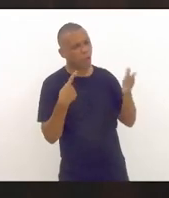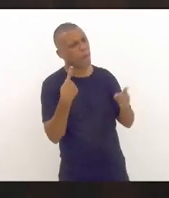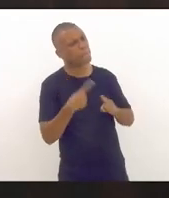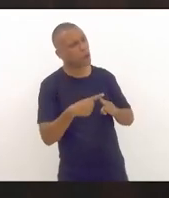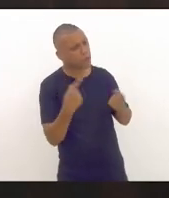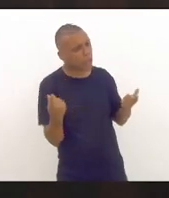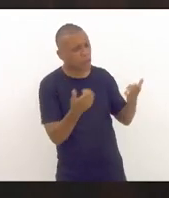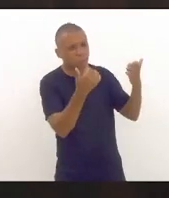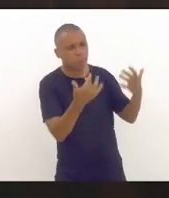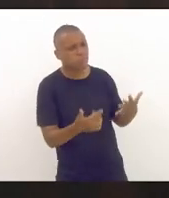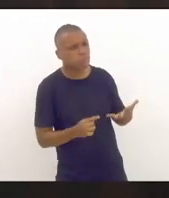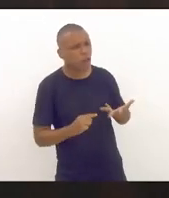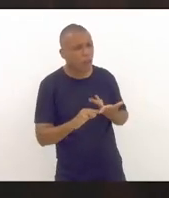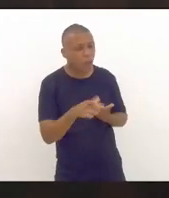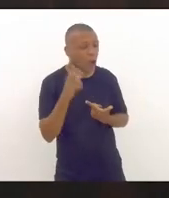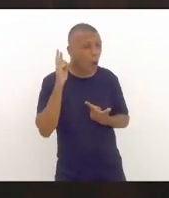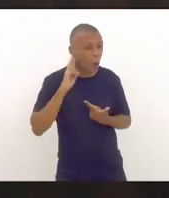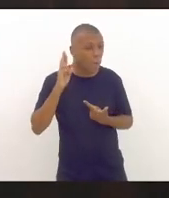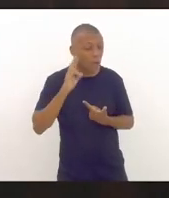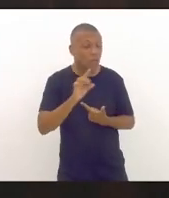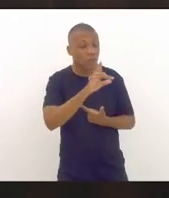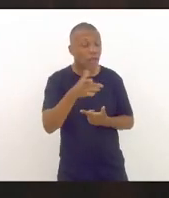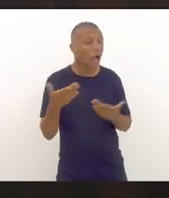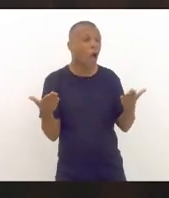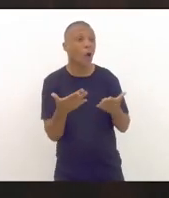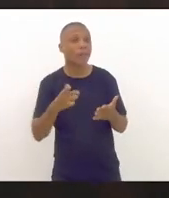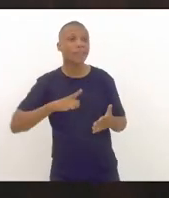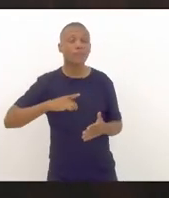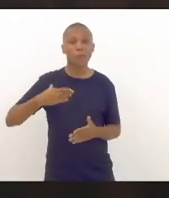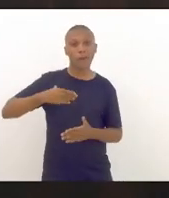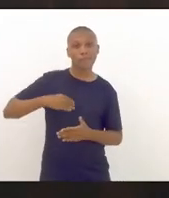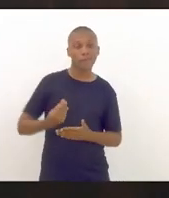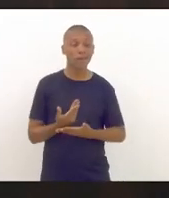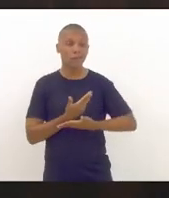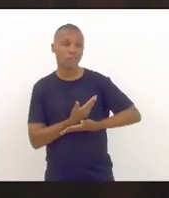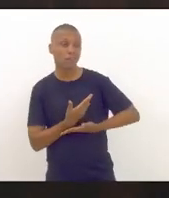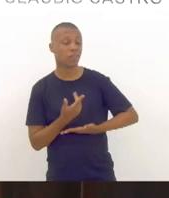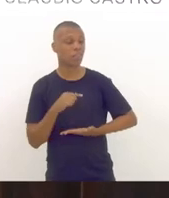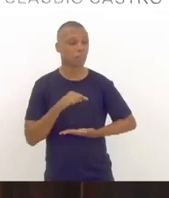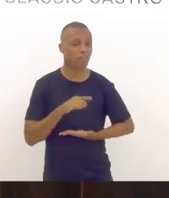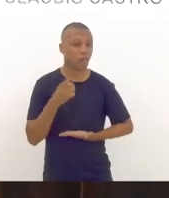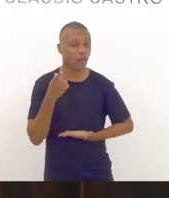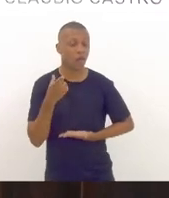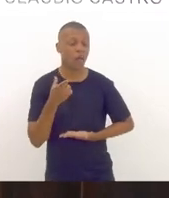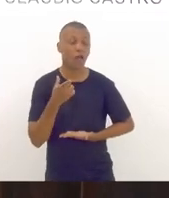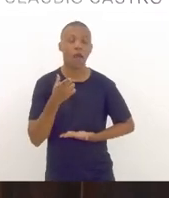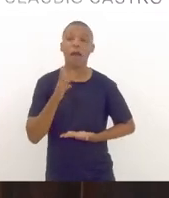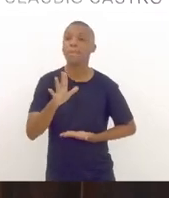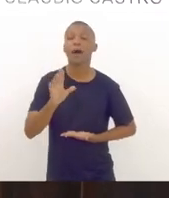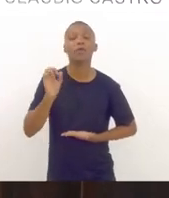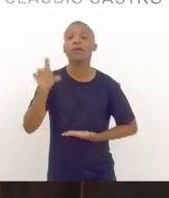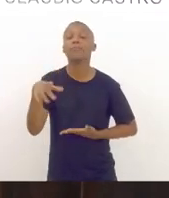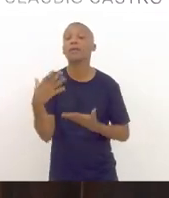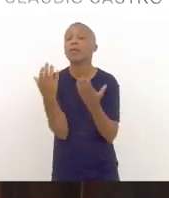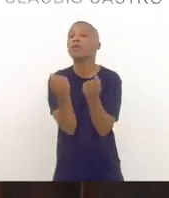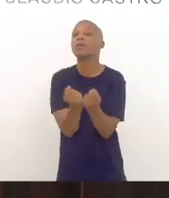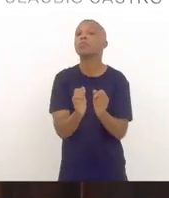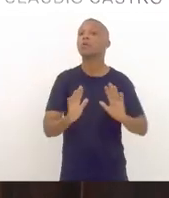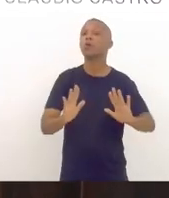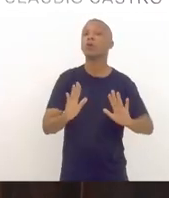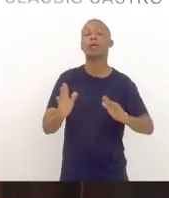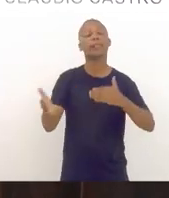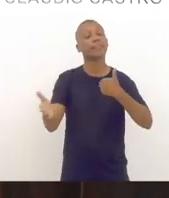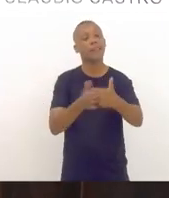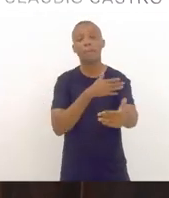pô, mas... O Romário também só está nessa agora porque teve uma filha. Eu falei, mas está. Independente do que